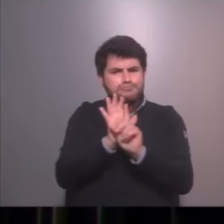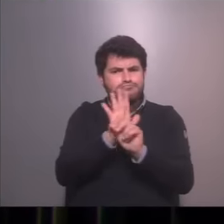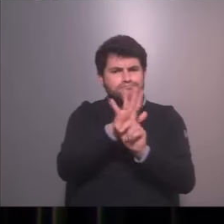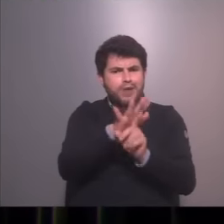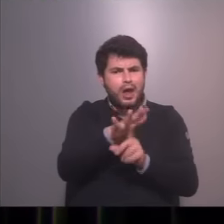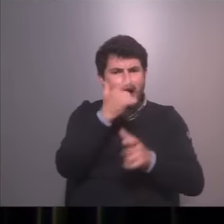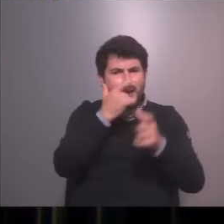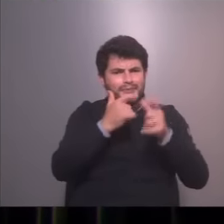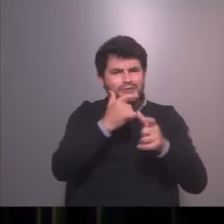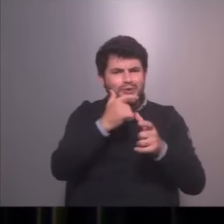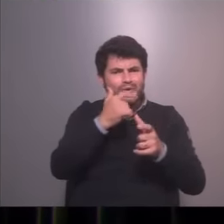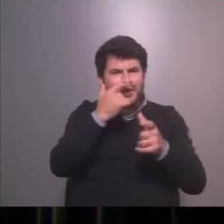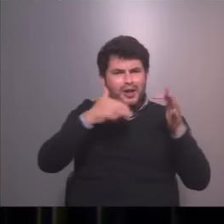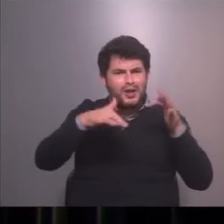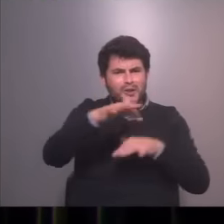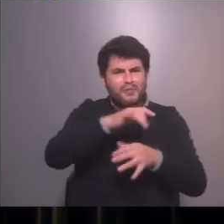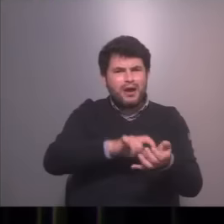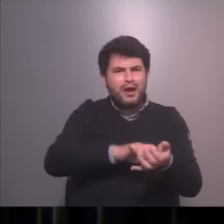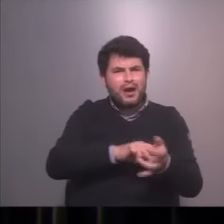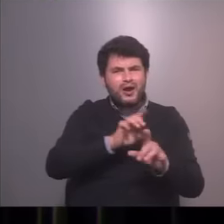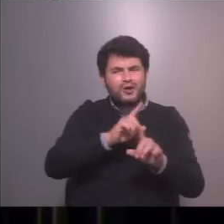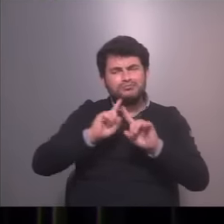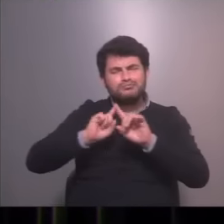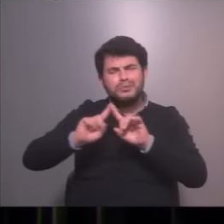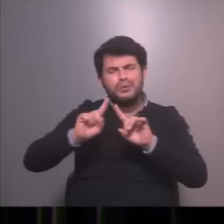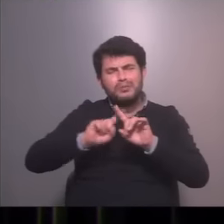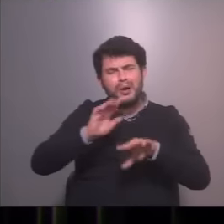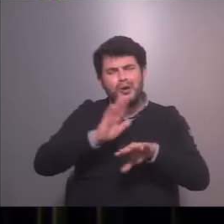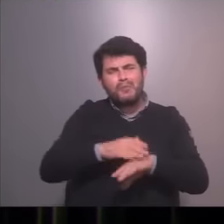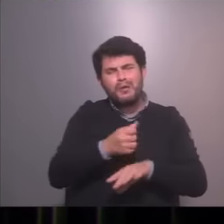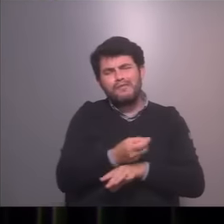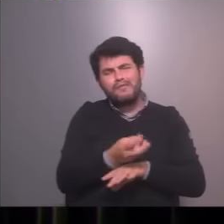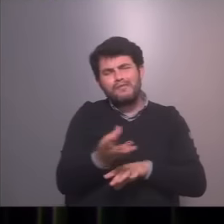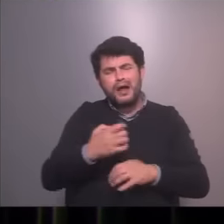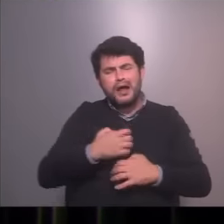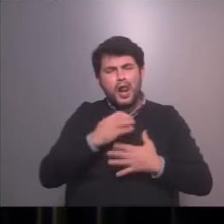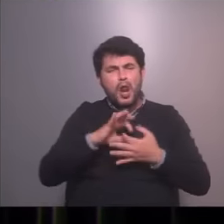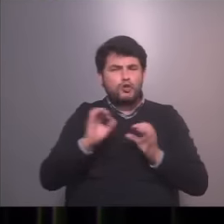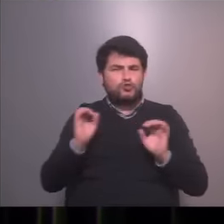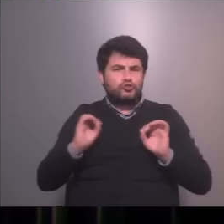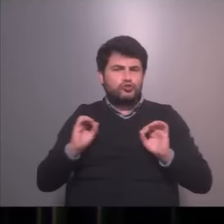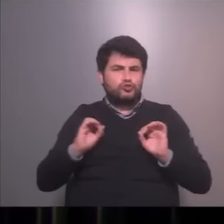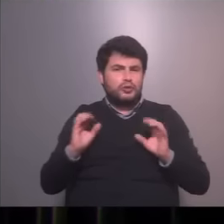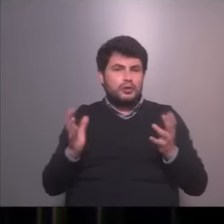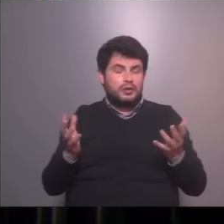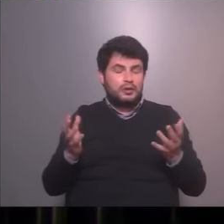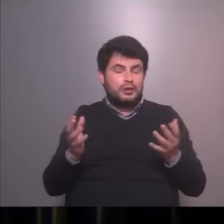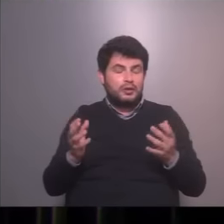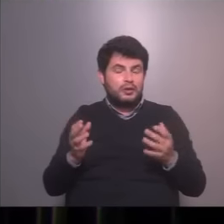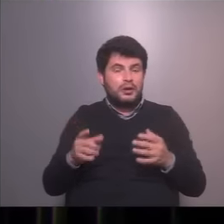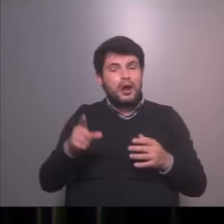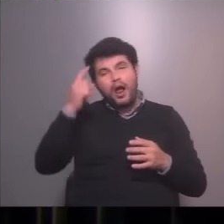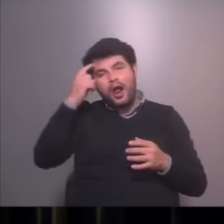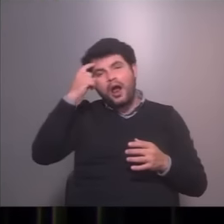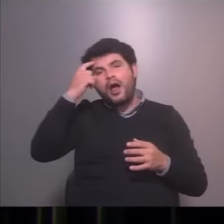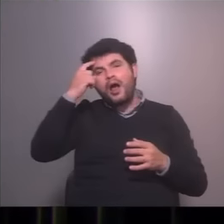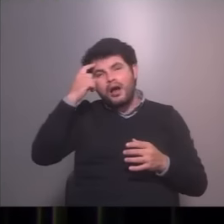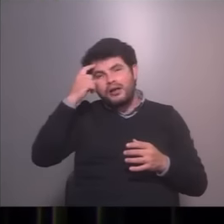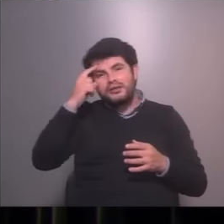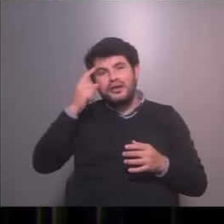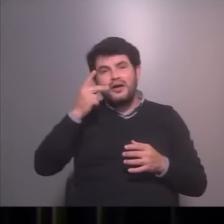Trazemos em mente a guerra, as perseguições, a discriminação de pessoas e de povos por muitas